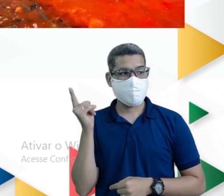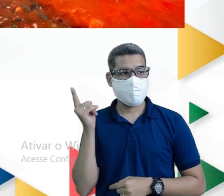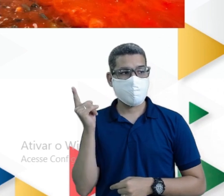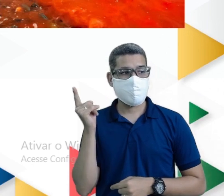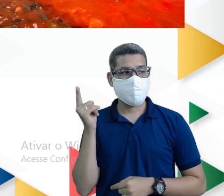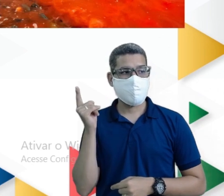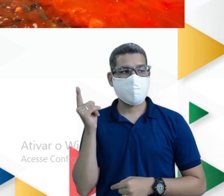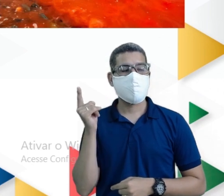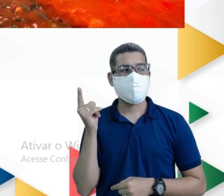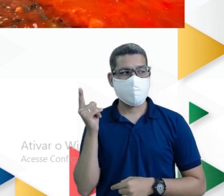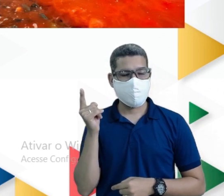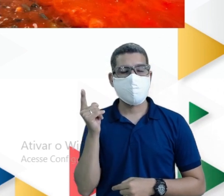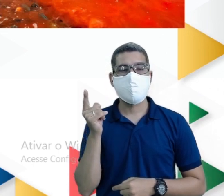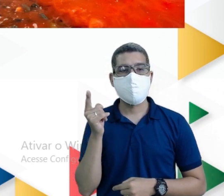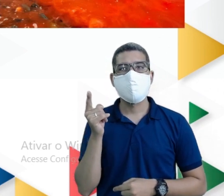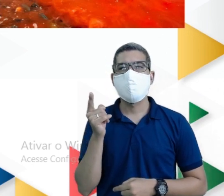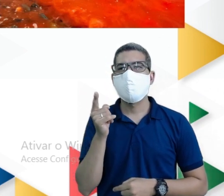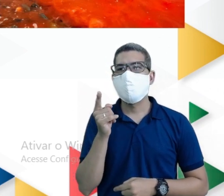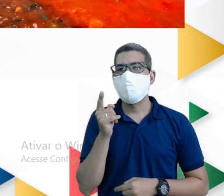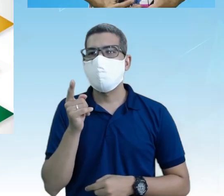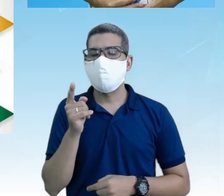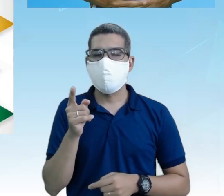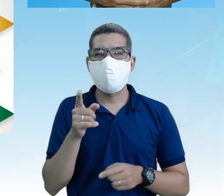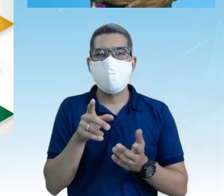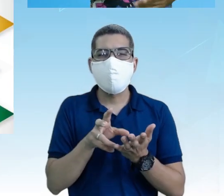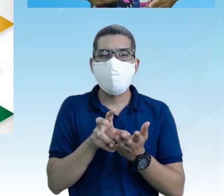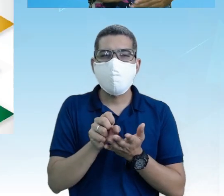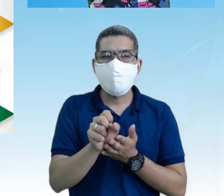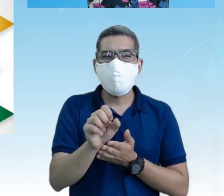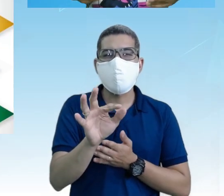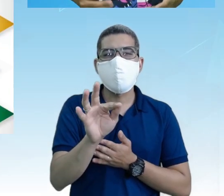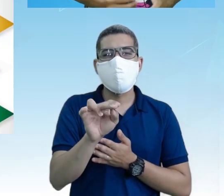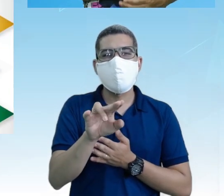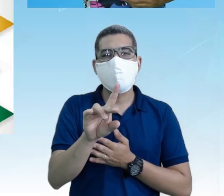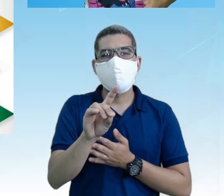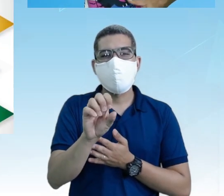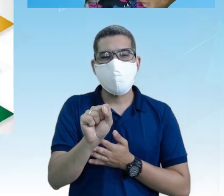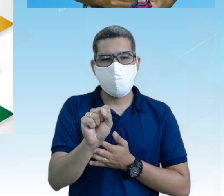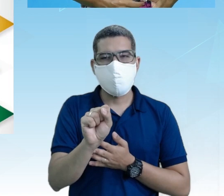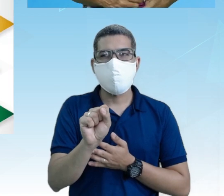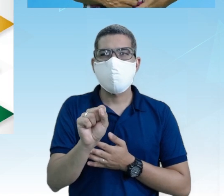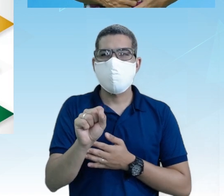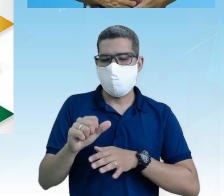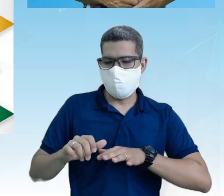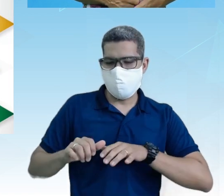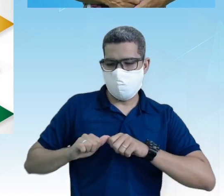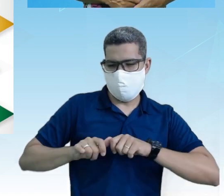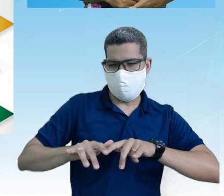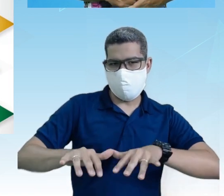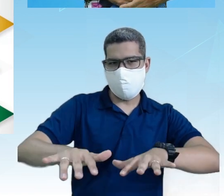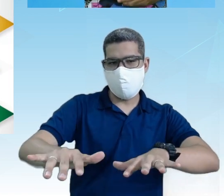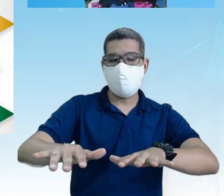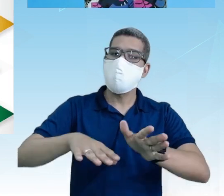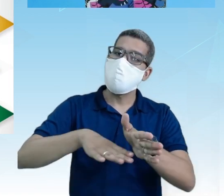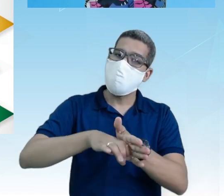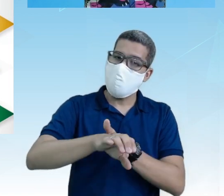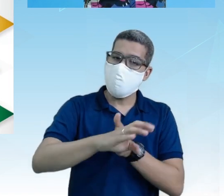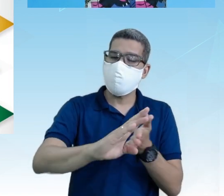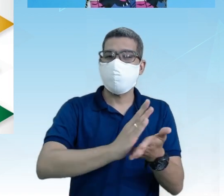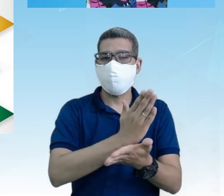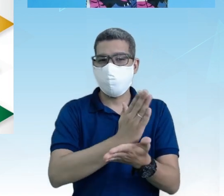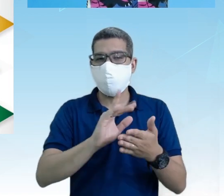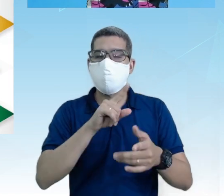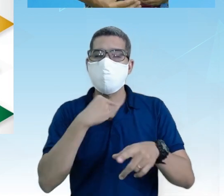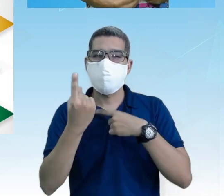de antibióticos por determinados fungos, causando a morte de certas bactérias. E aí,